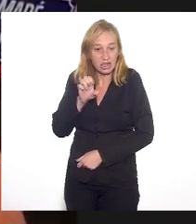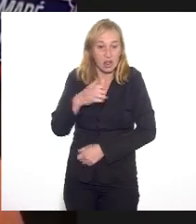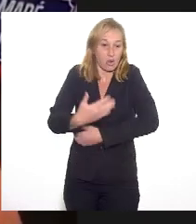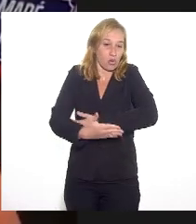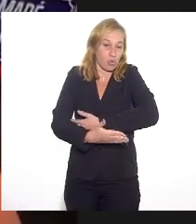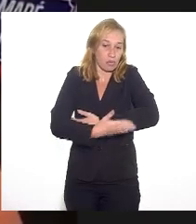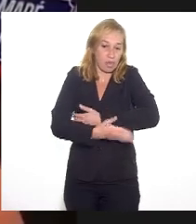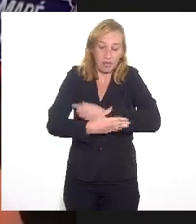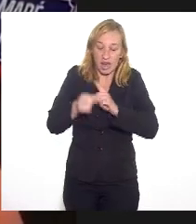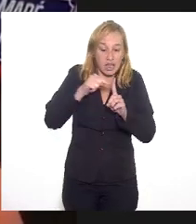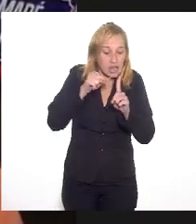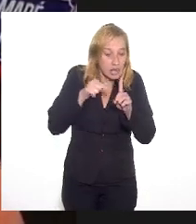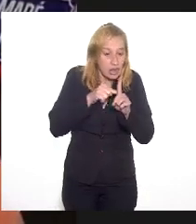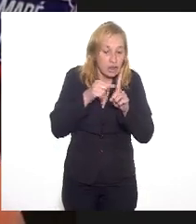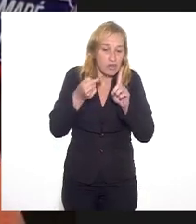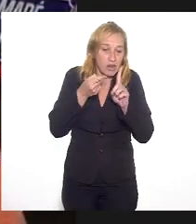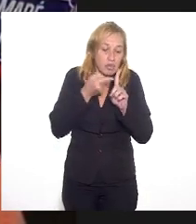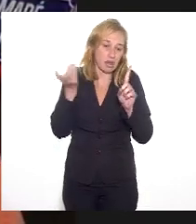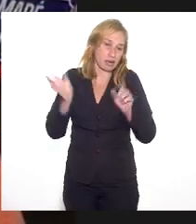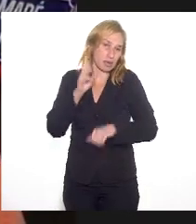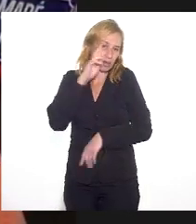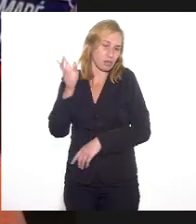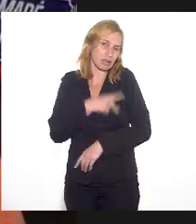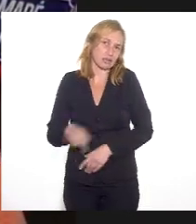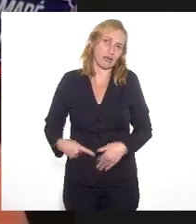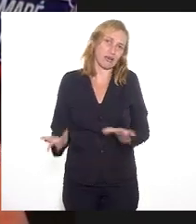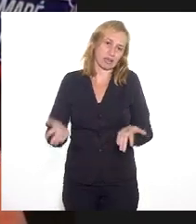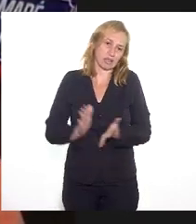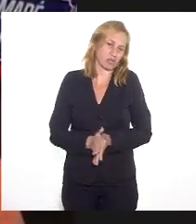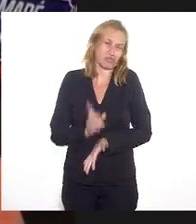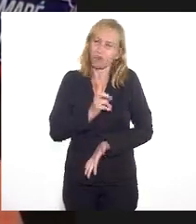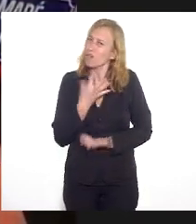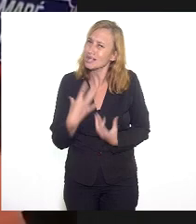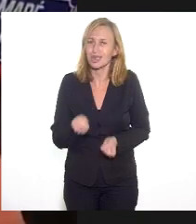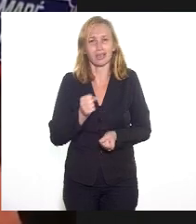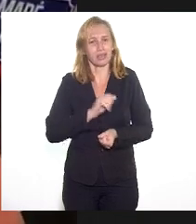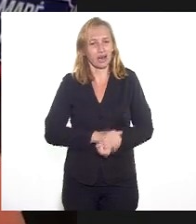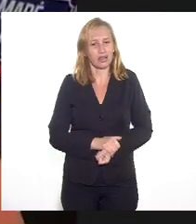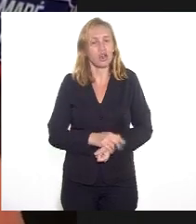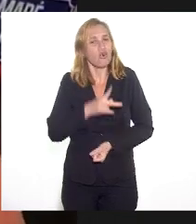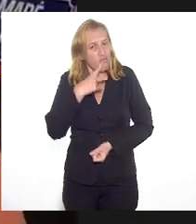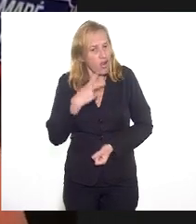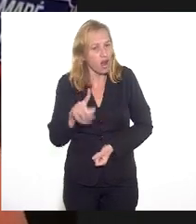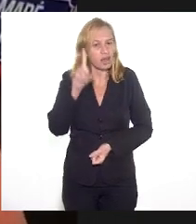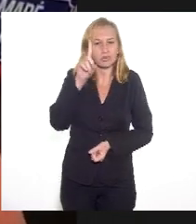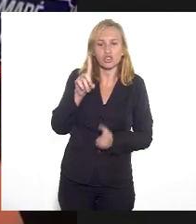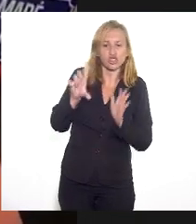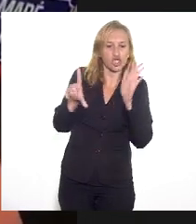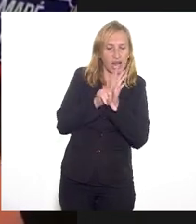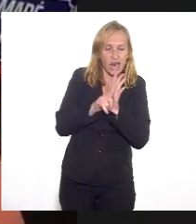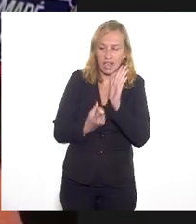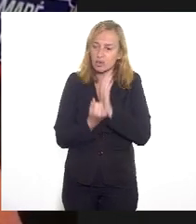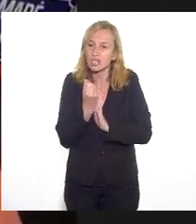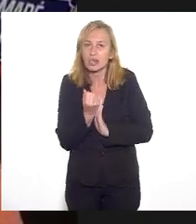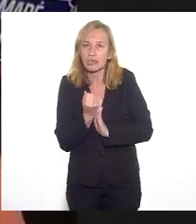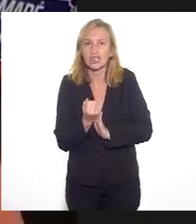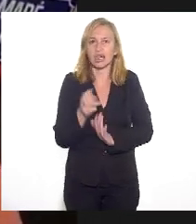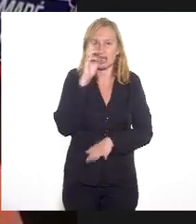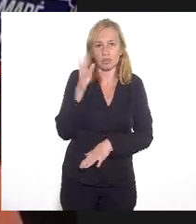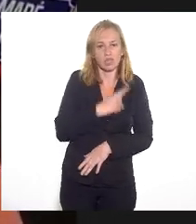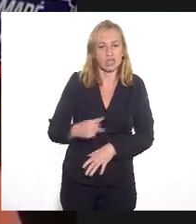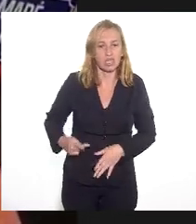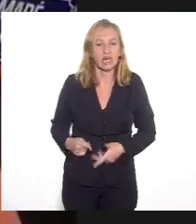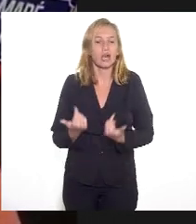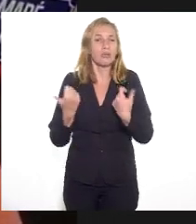na barriga, senhor presidente. Isso é inaceitável. Então, quando falamos de diretrizes orçamentárias, a